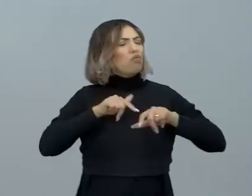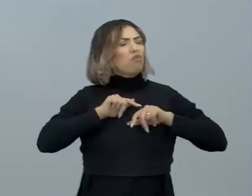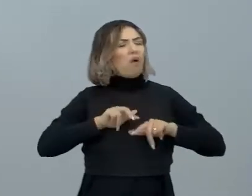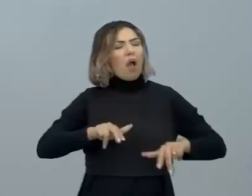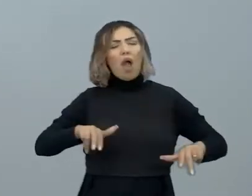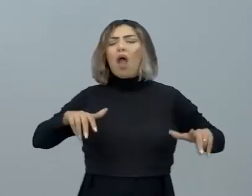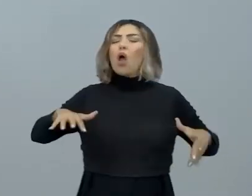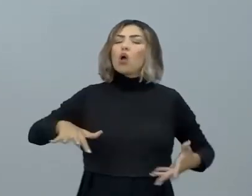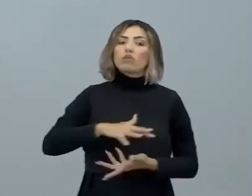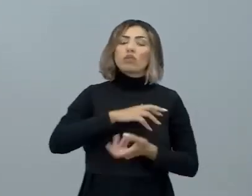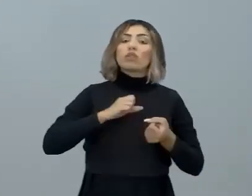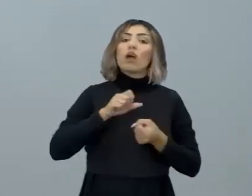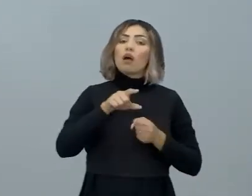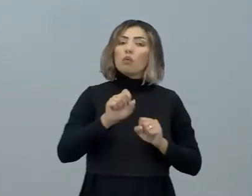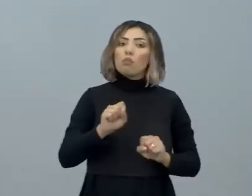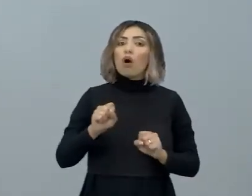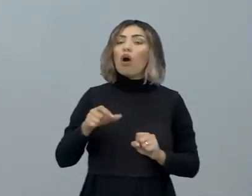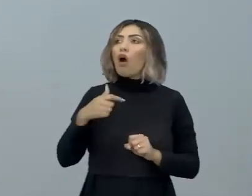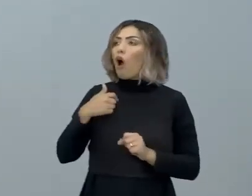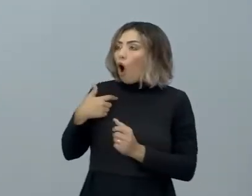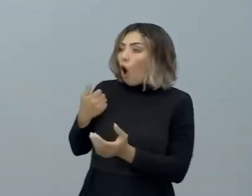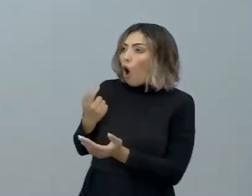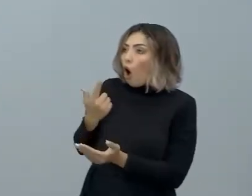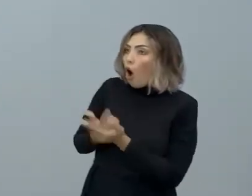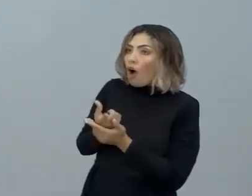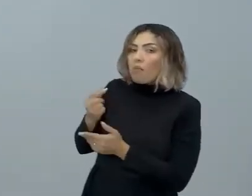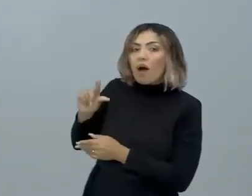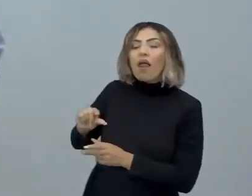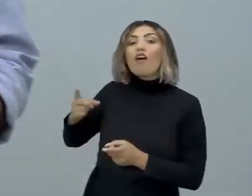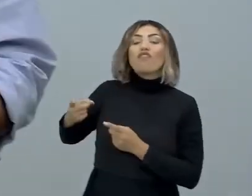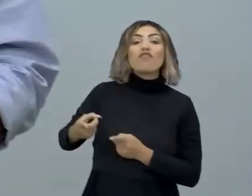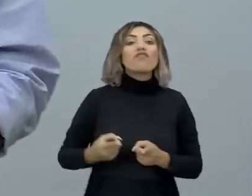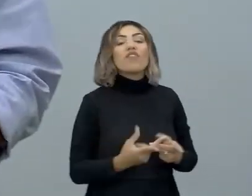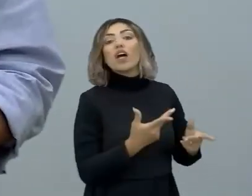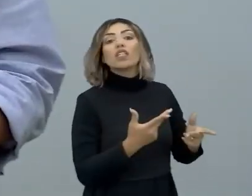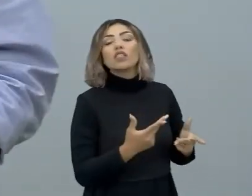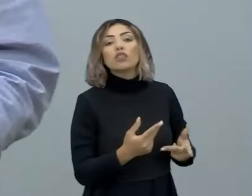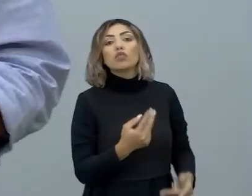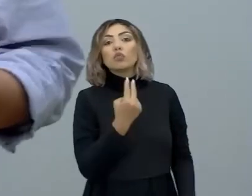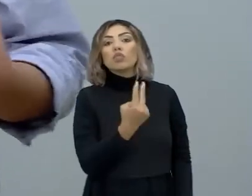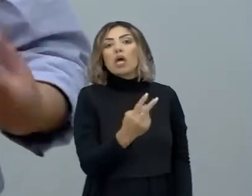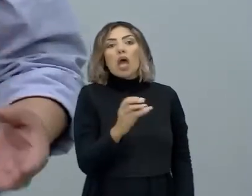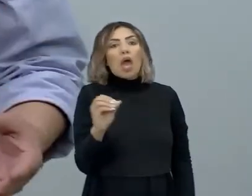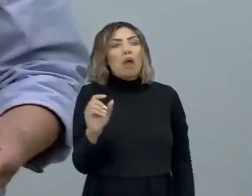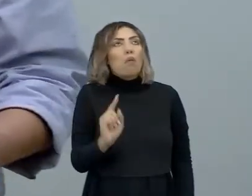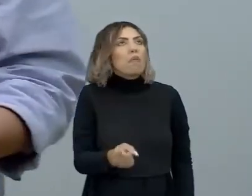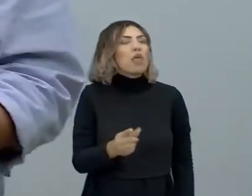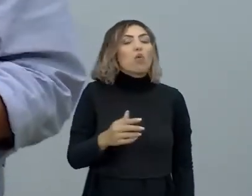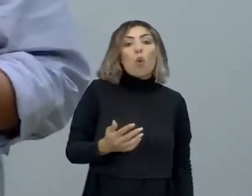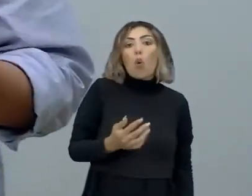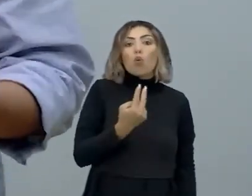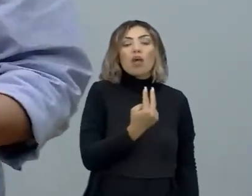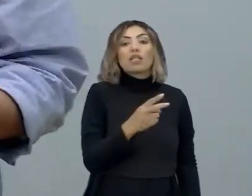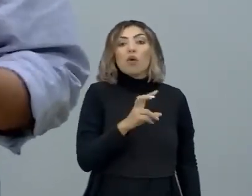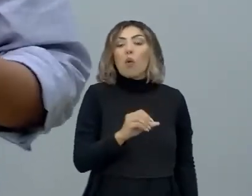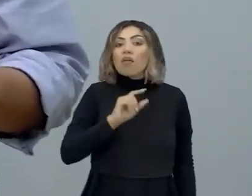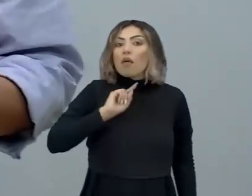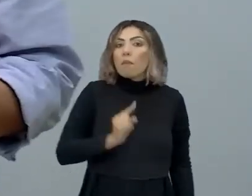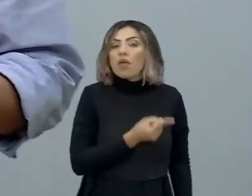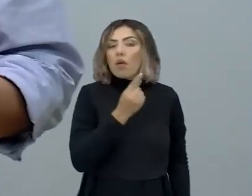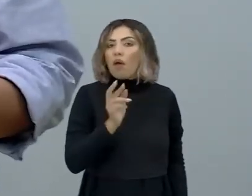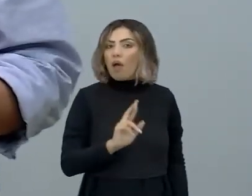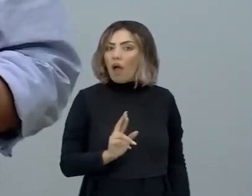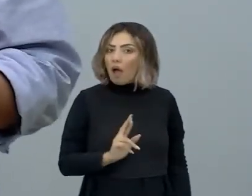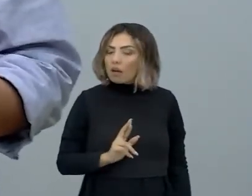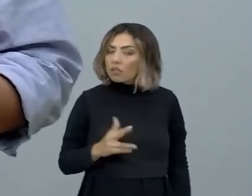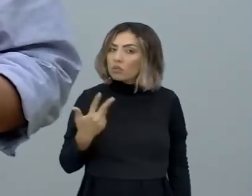você pode estar vendendo por 200 a 250 mil reais, tá? Atingindo um público que tem